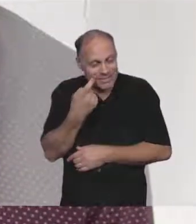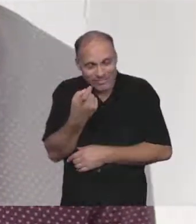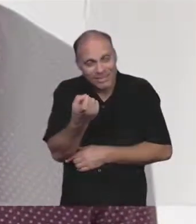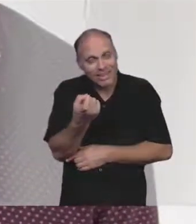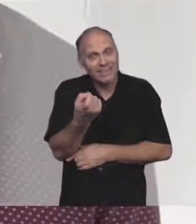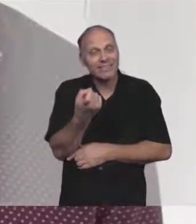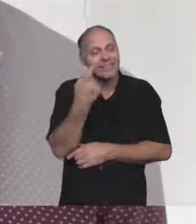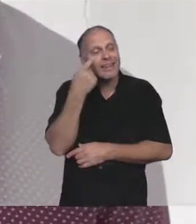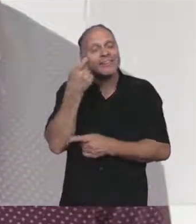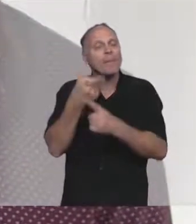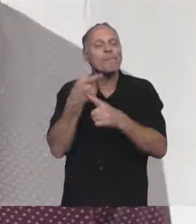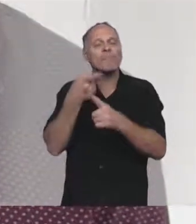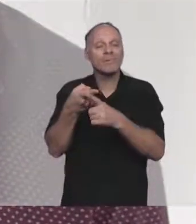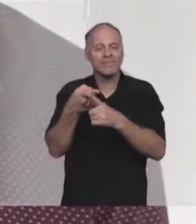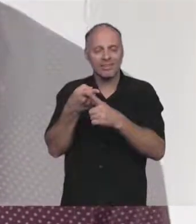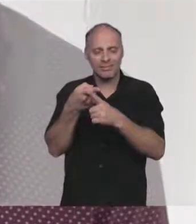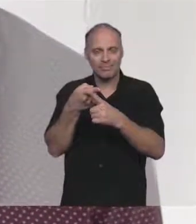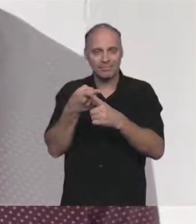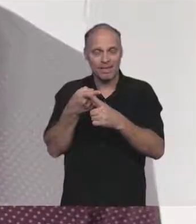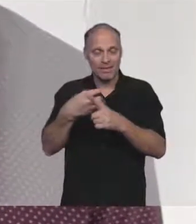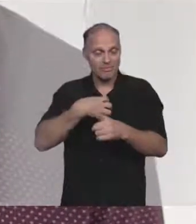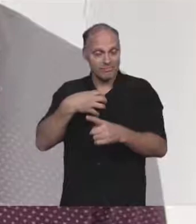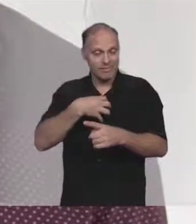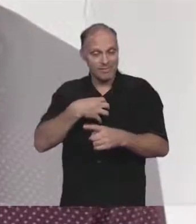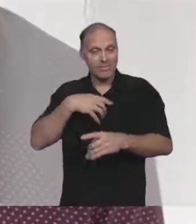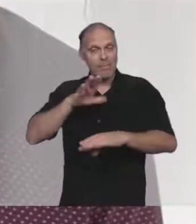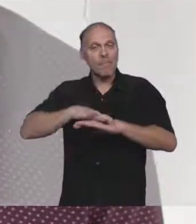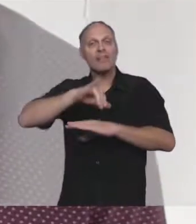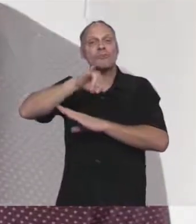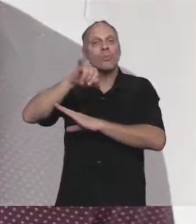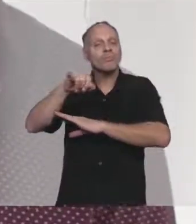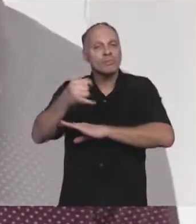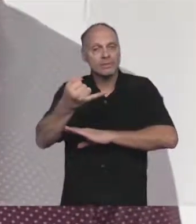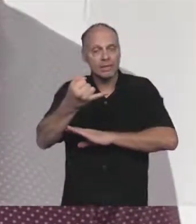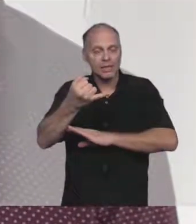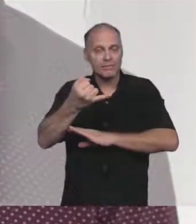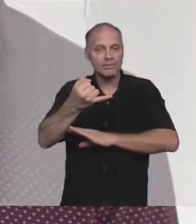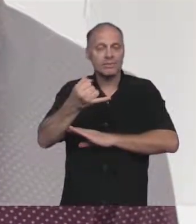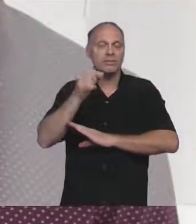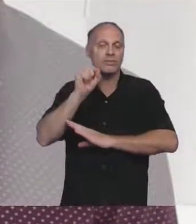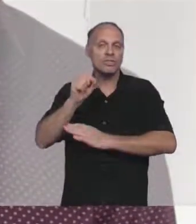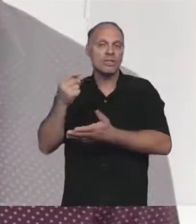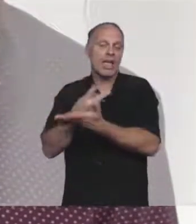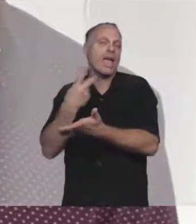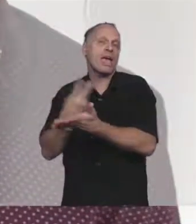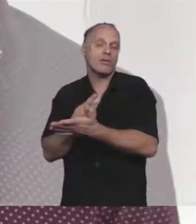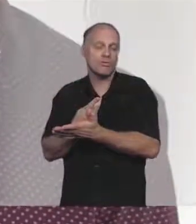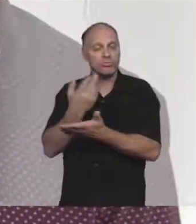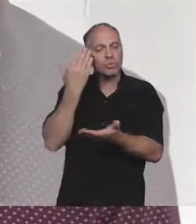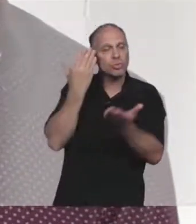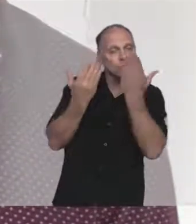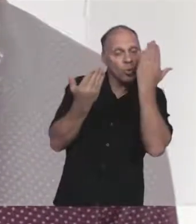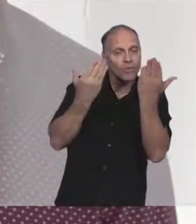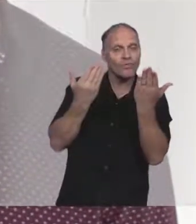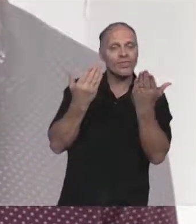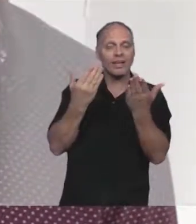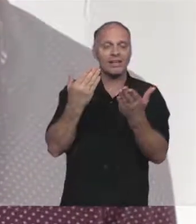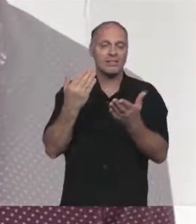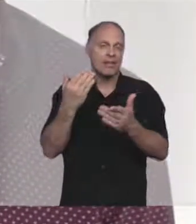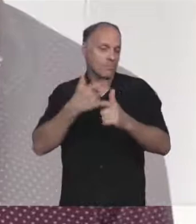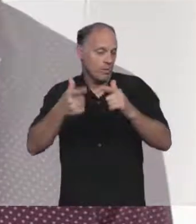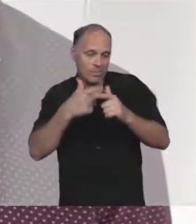interessa porque eu sinto que tem mais chances de erros, de dúvidas,